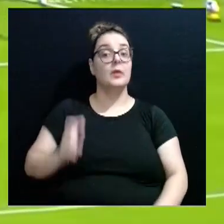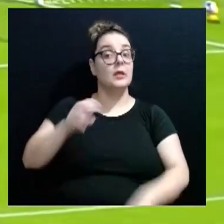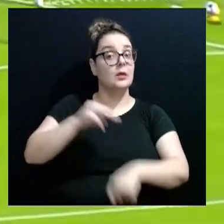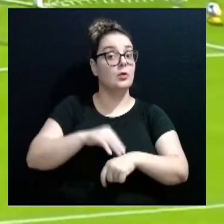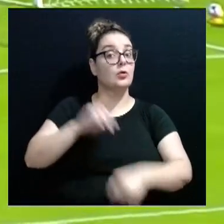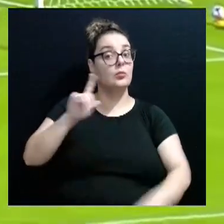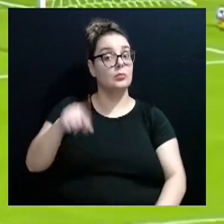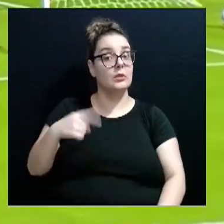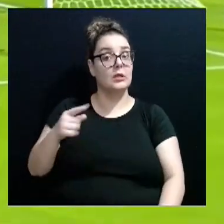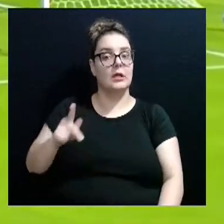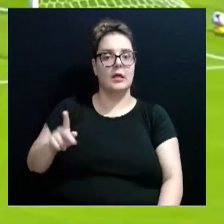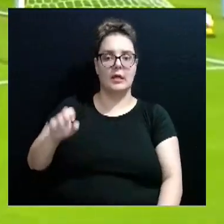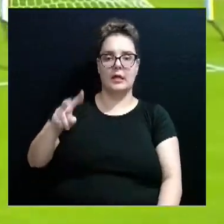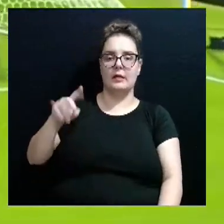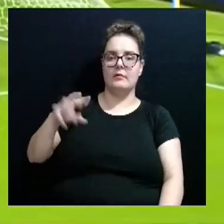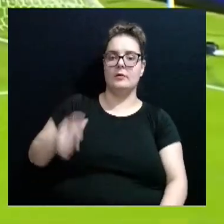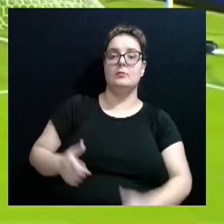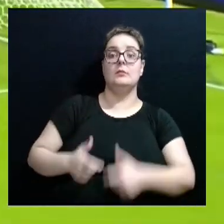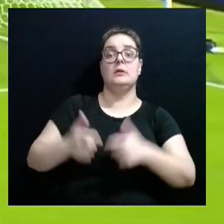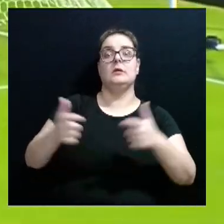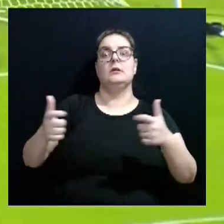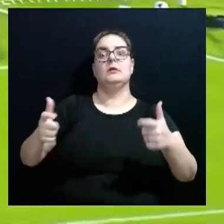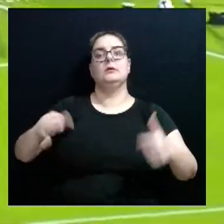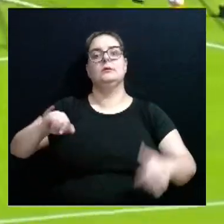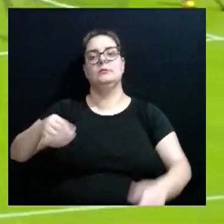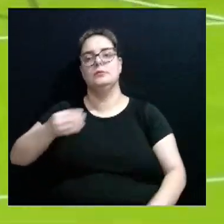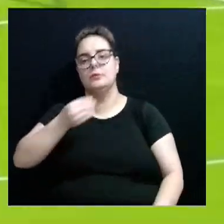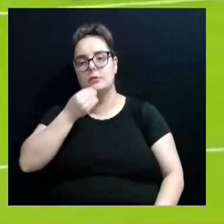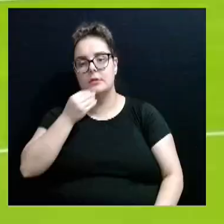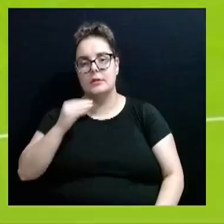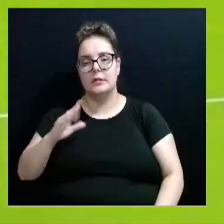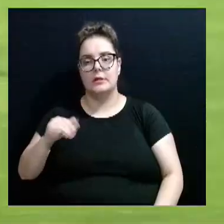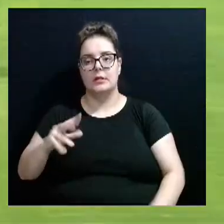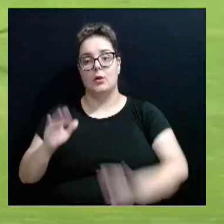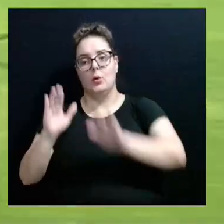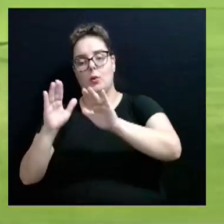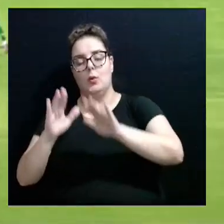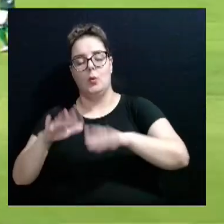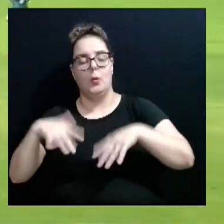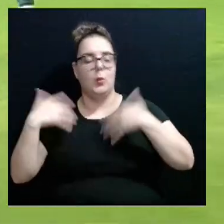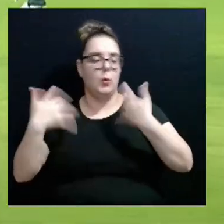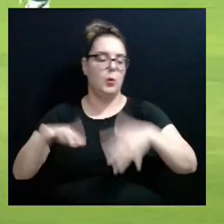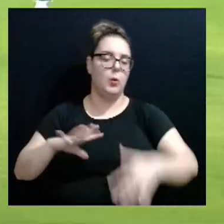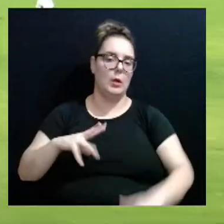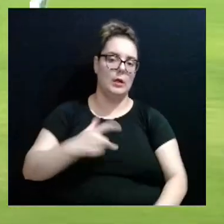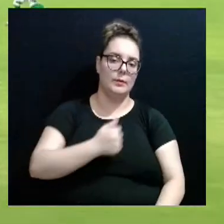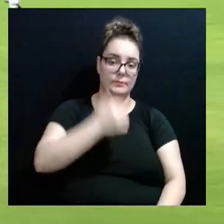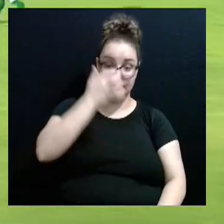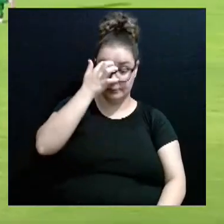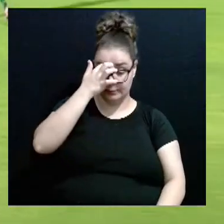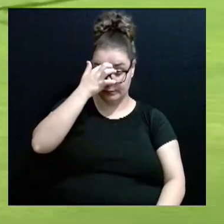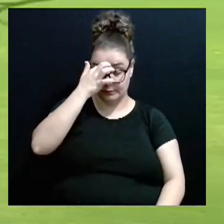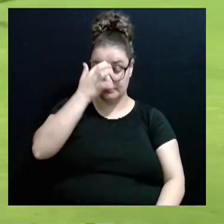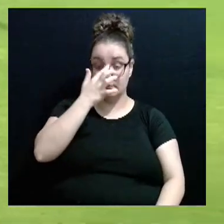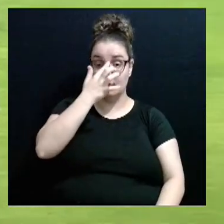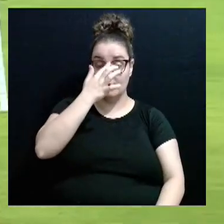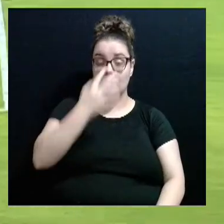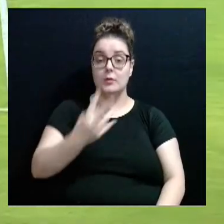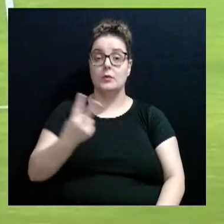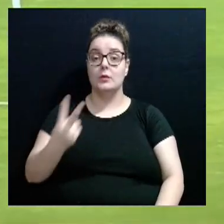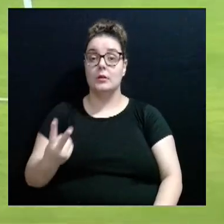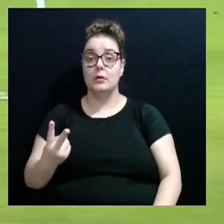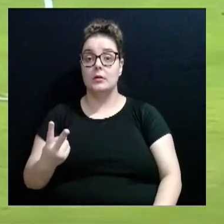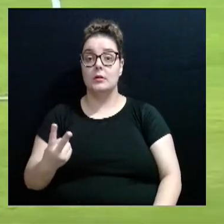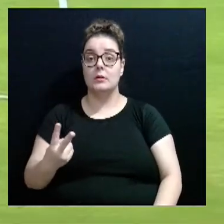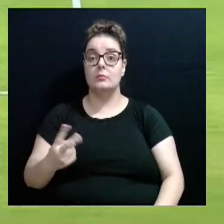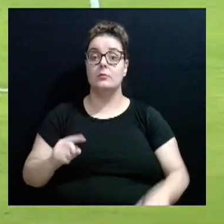teve grande chance e Kaique França salvou mais uma. Aos 42 minutos, a bola sobrou para